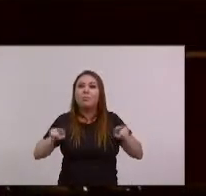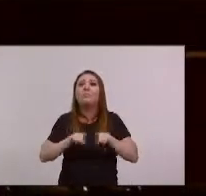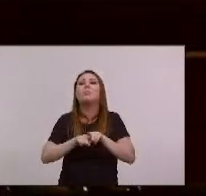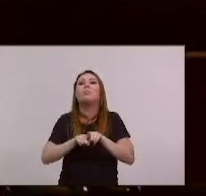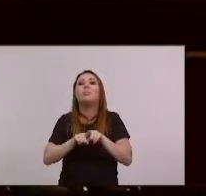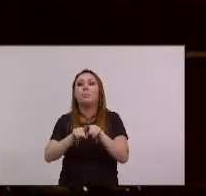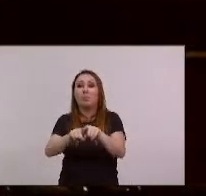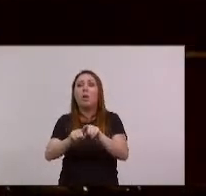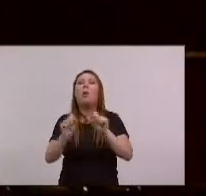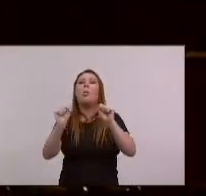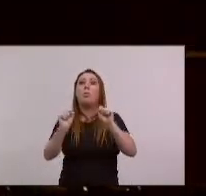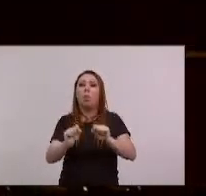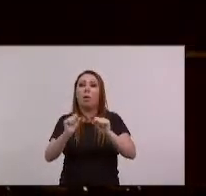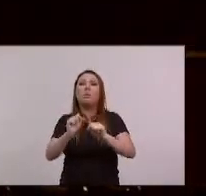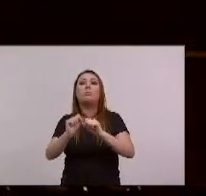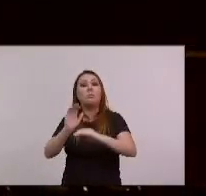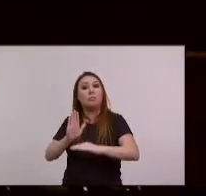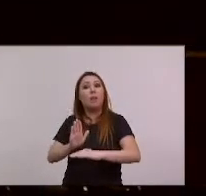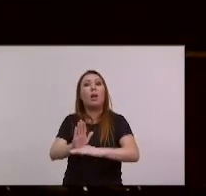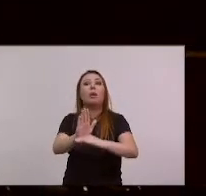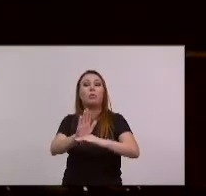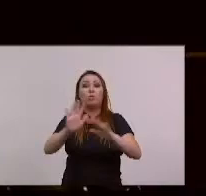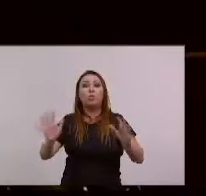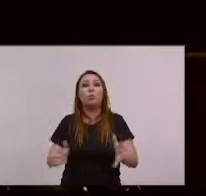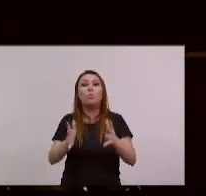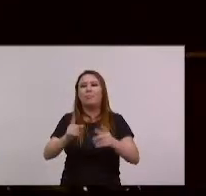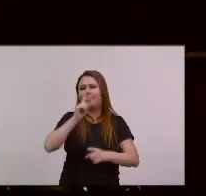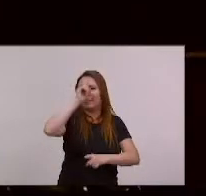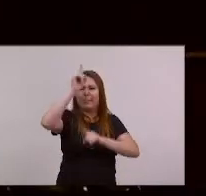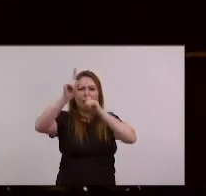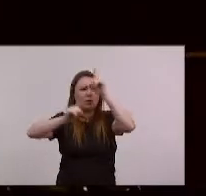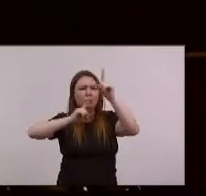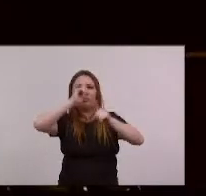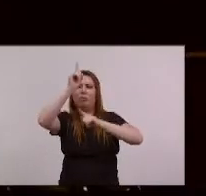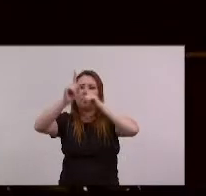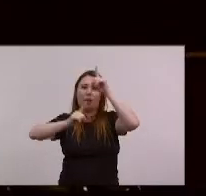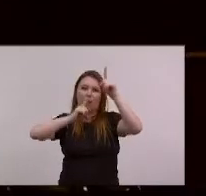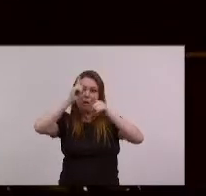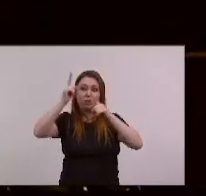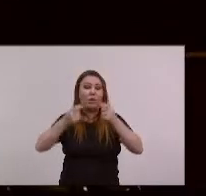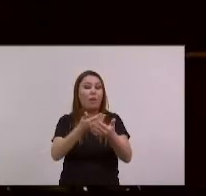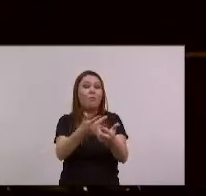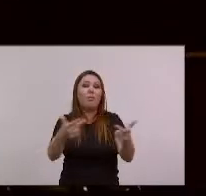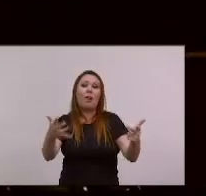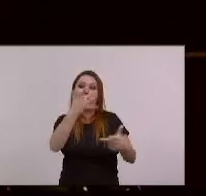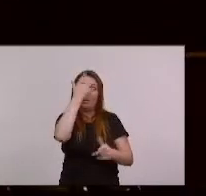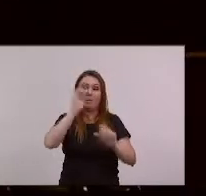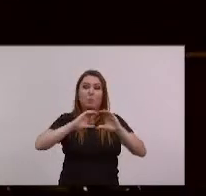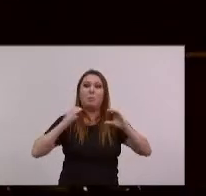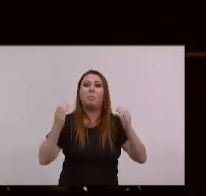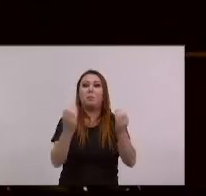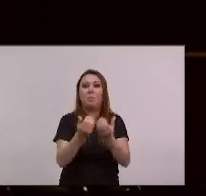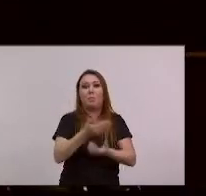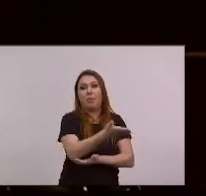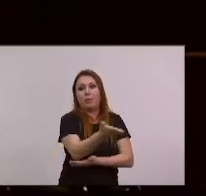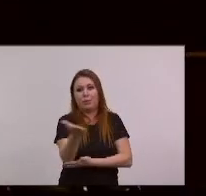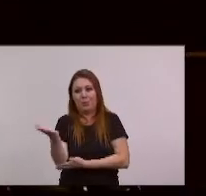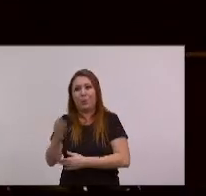podem oferecer de futuro e de criatividade a tanta gente.